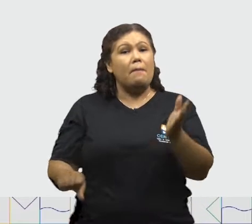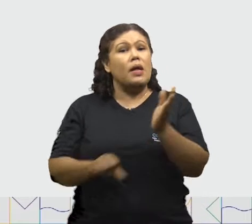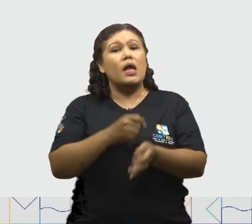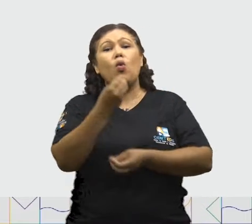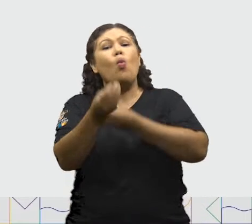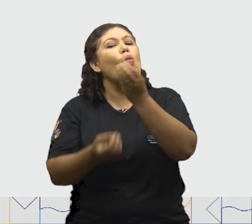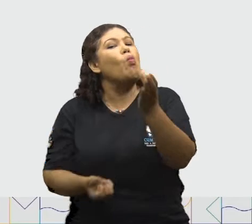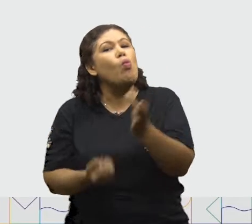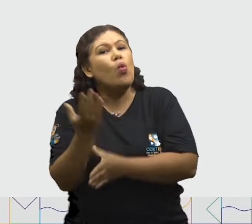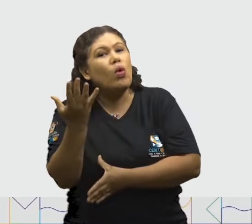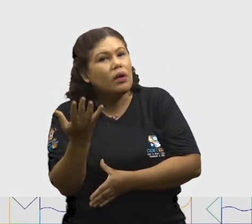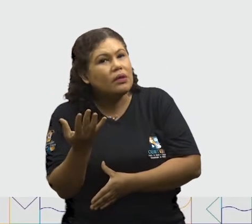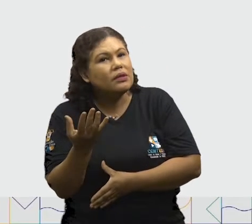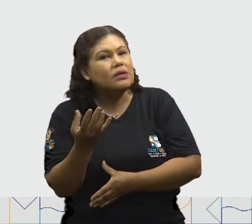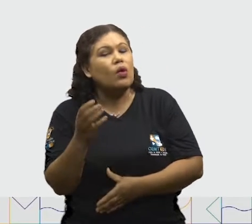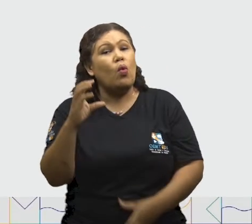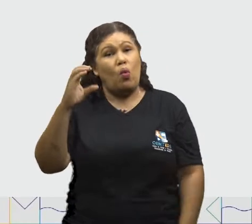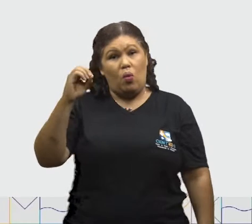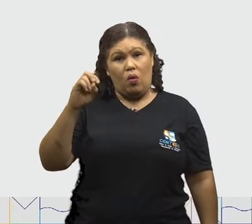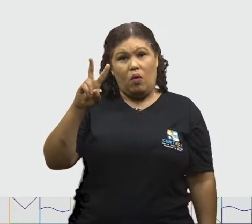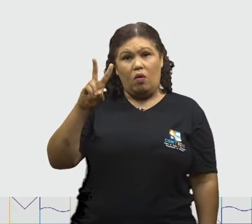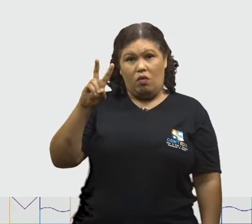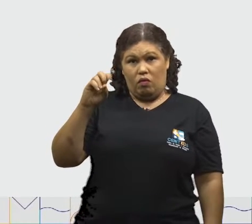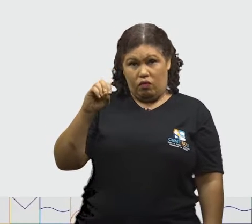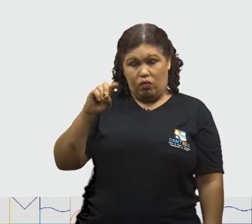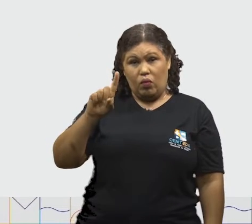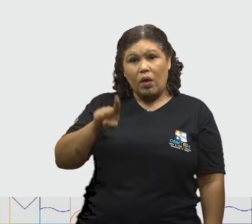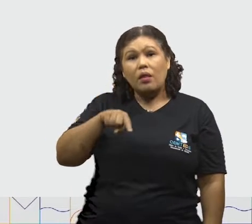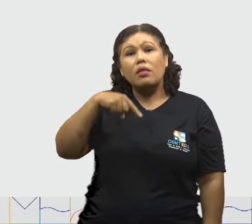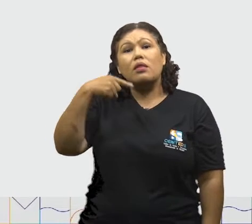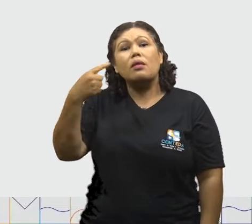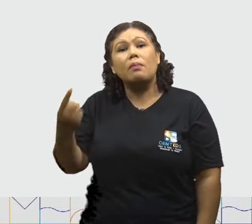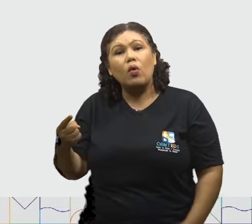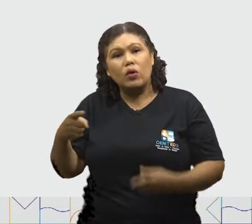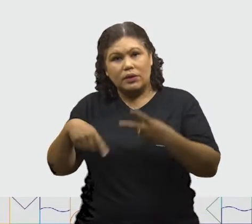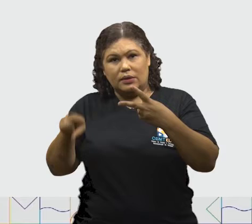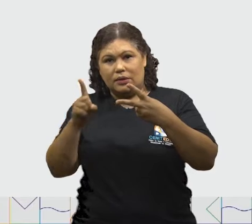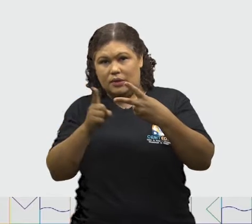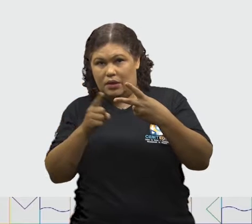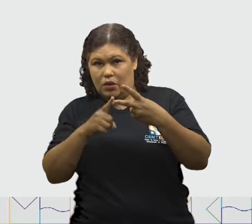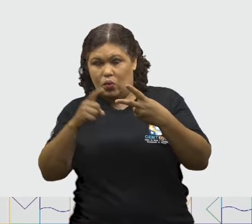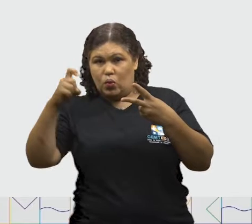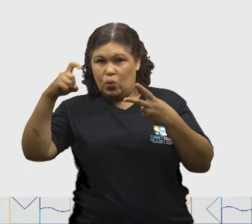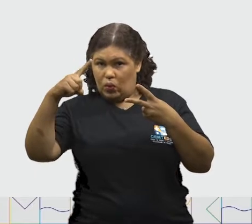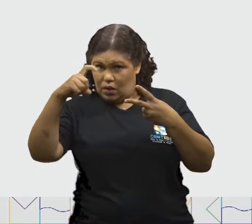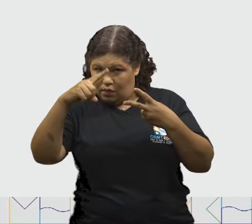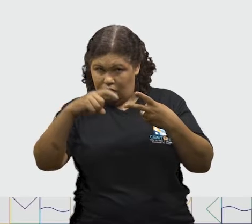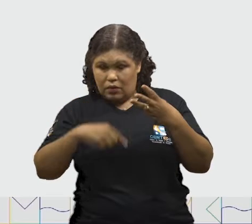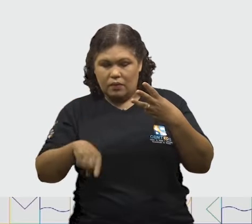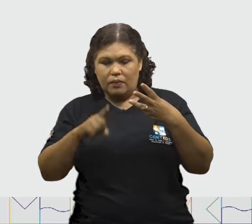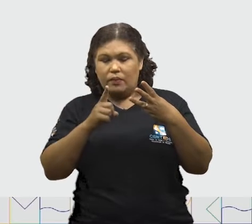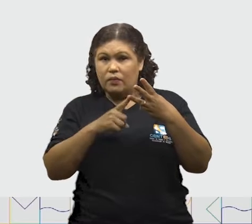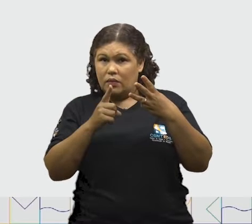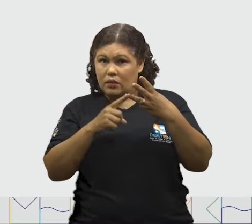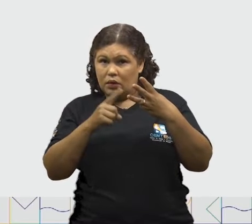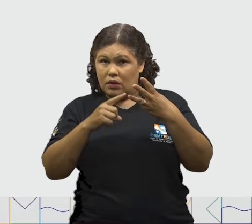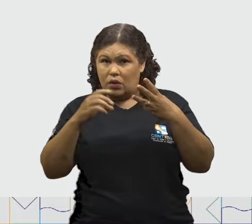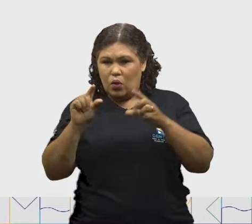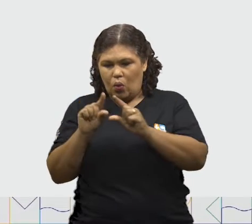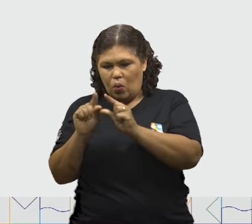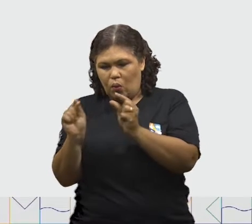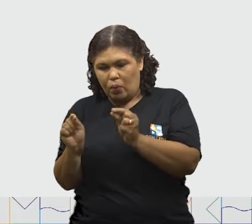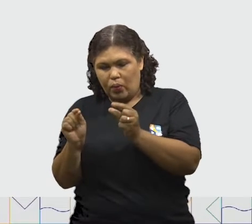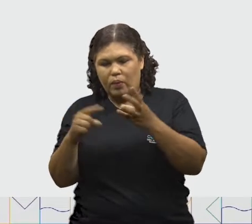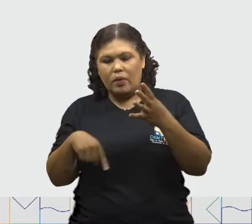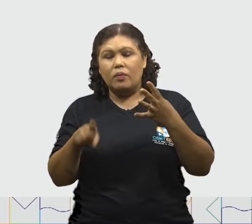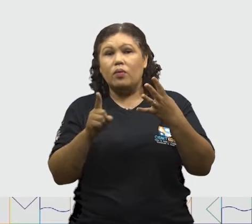temos os ovos, depois temos os estágios de larva, depois pupa